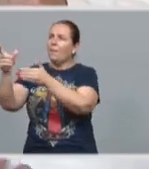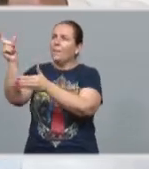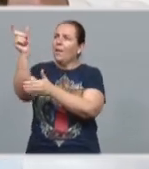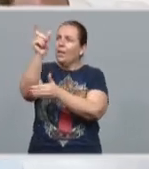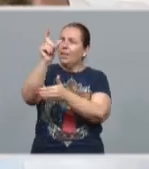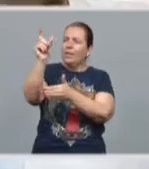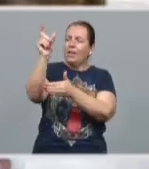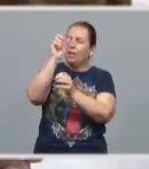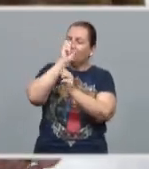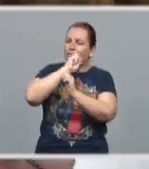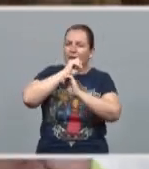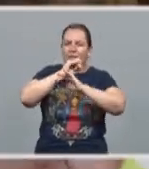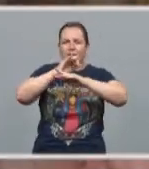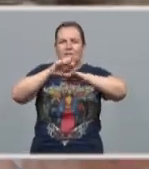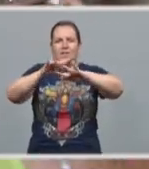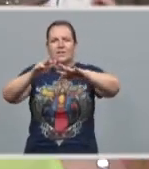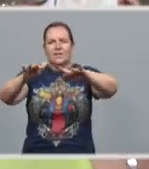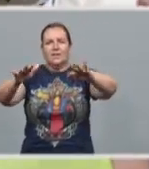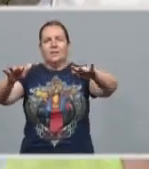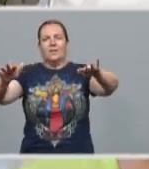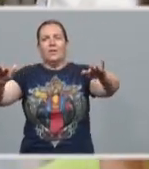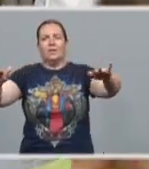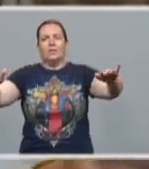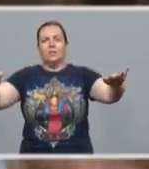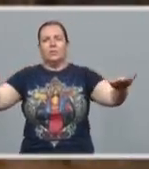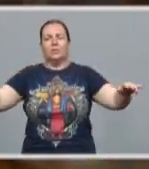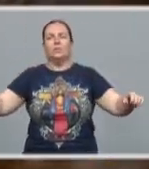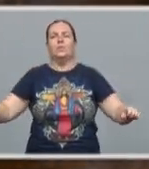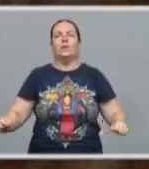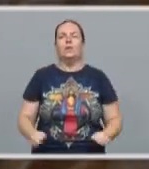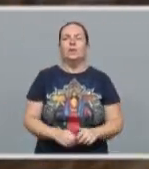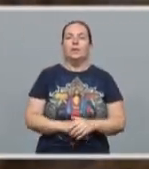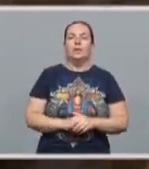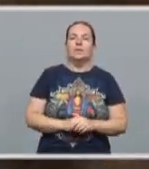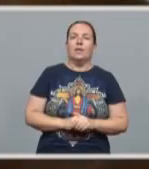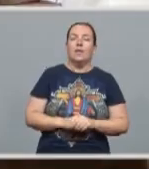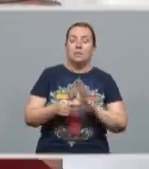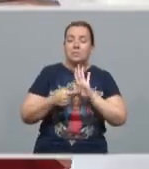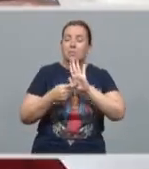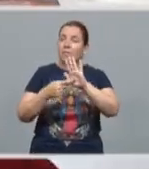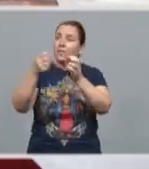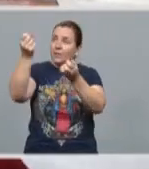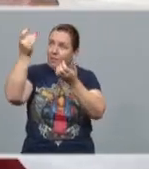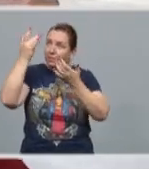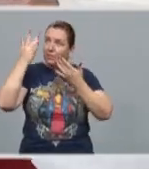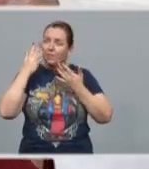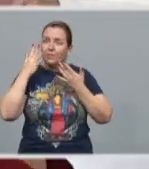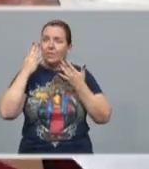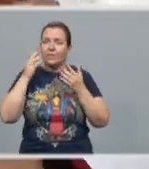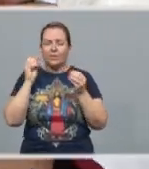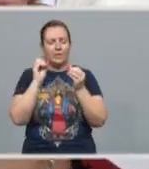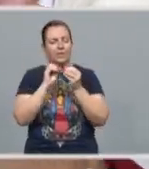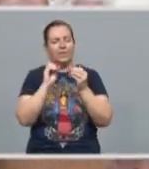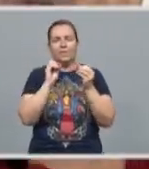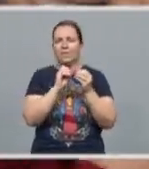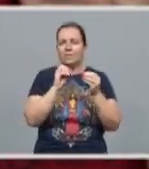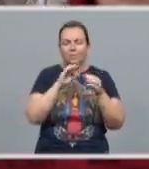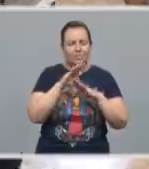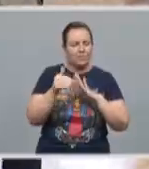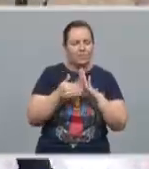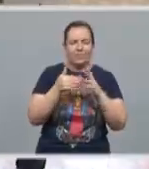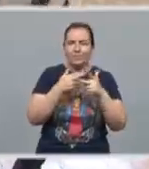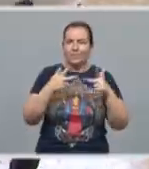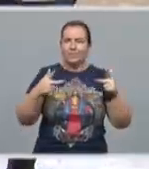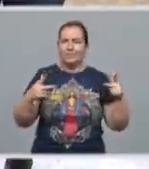tua palavra, ser canal da tua graça, completar a carreira